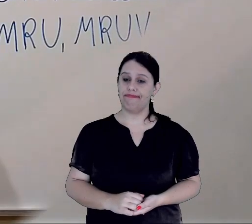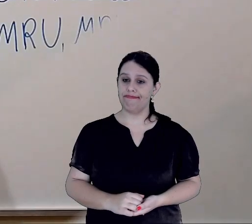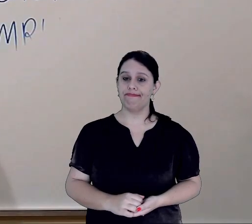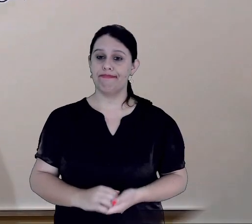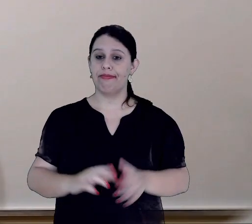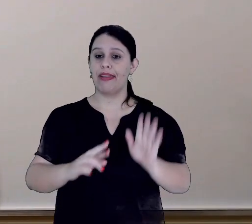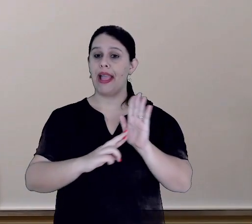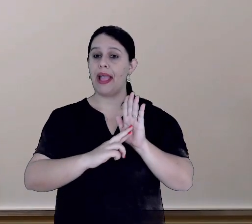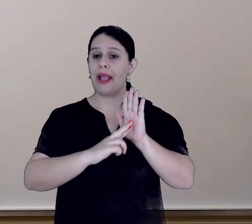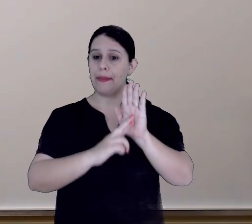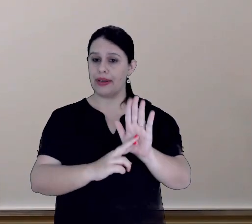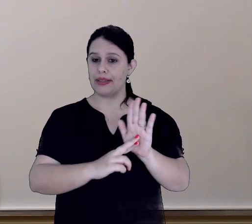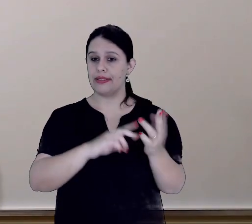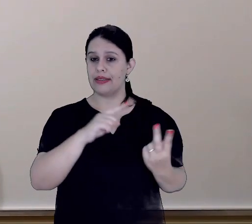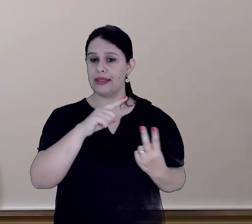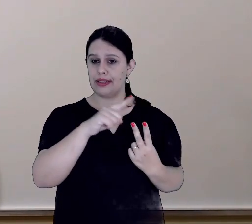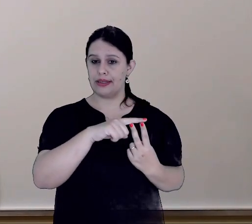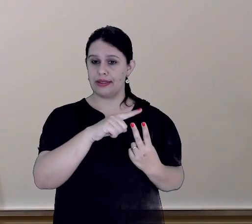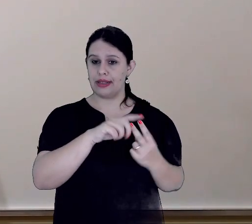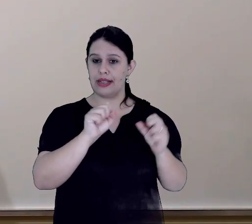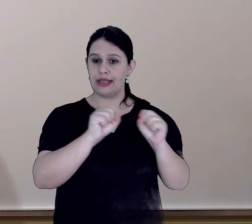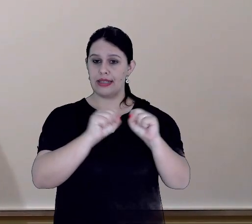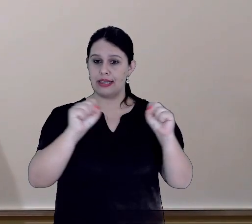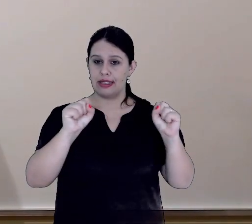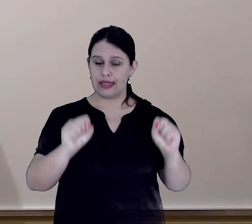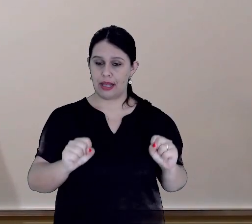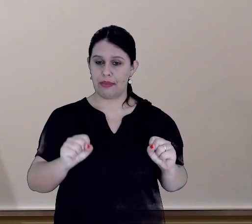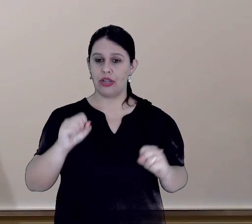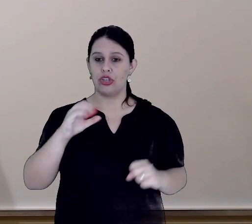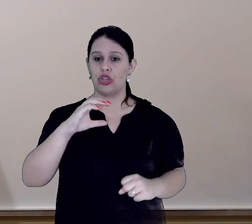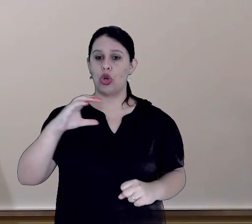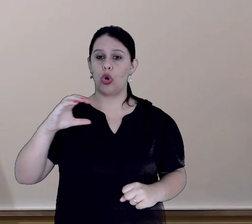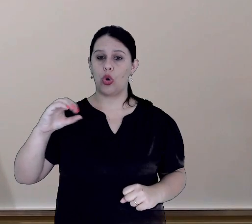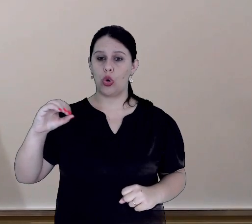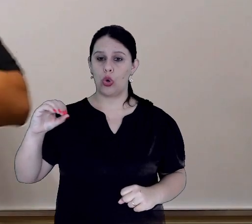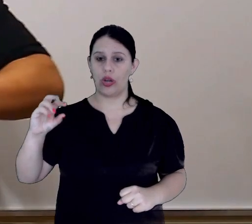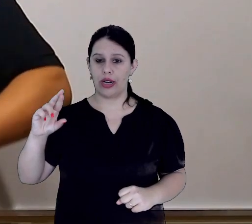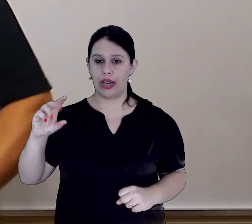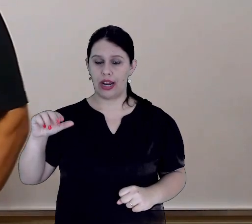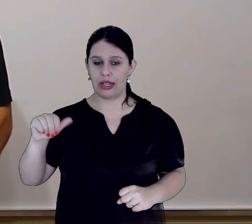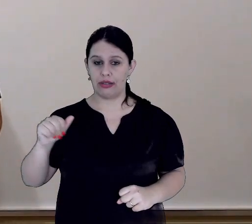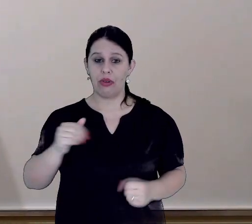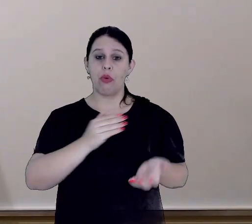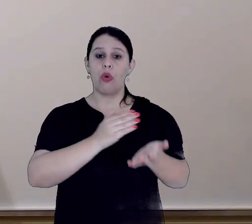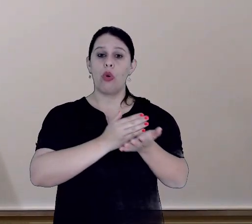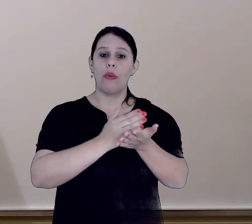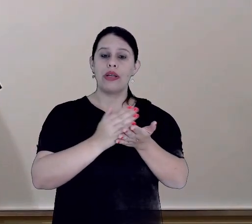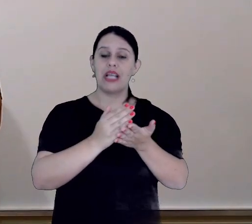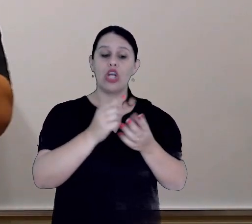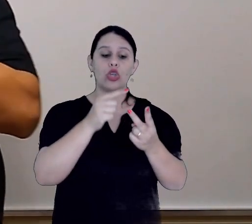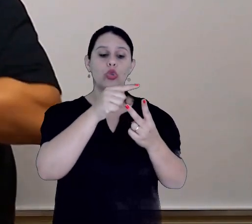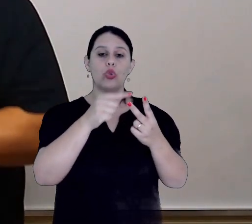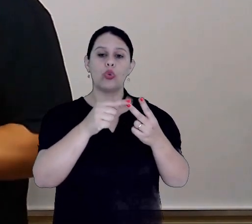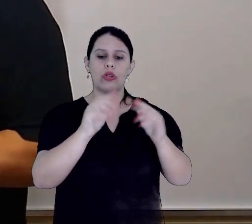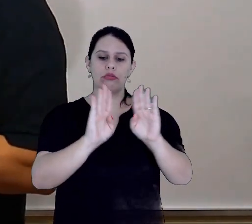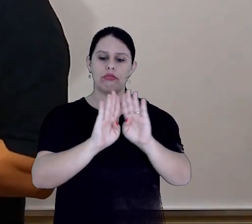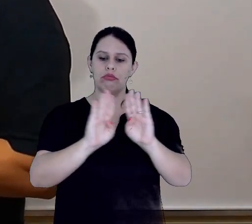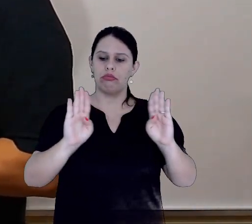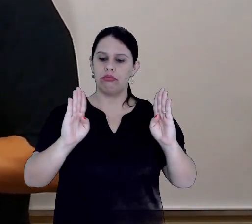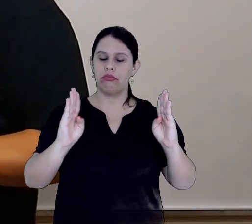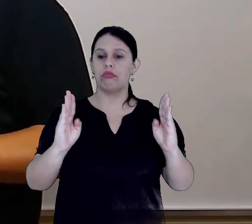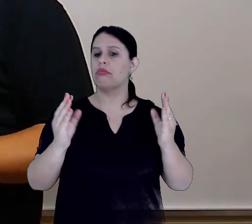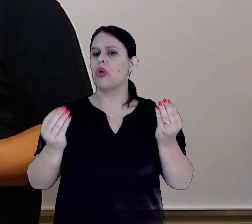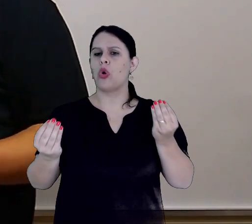Ainda falando de representação de vetores em sistema de coordenadas Vamos começar com o sistema de